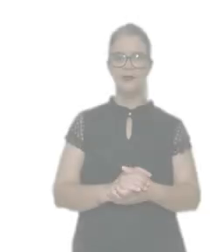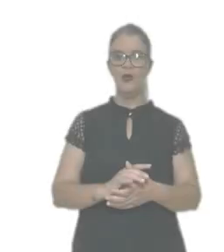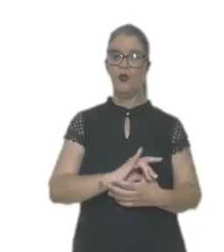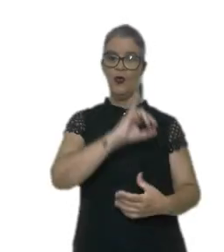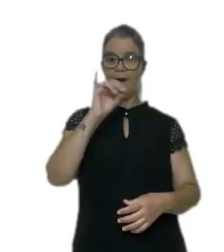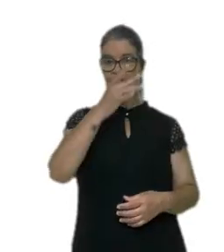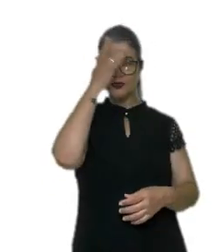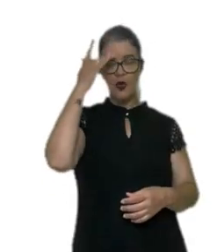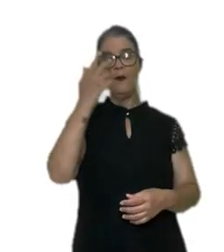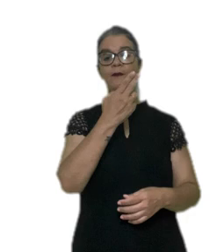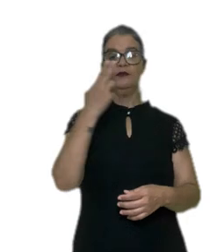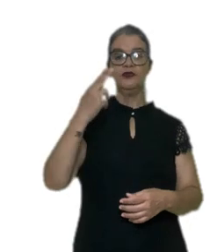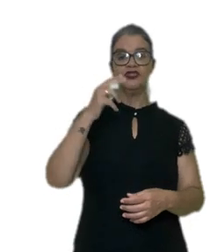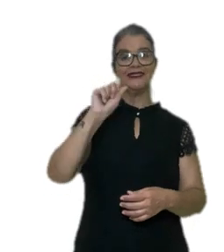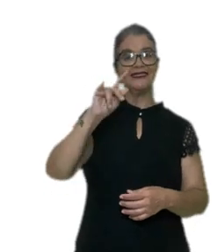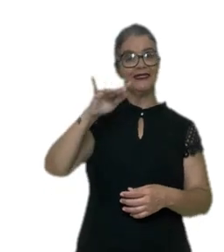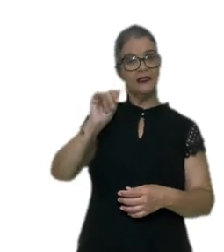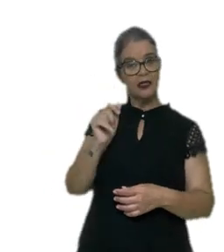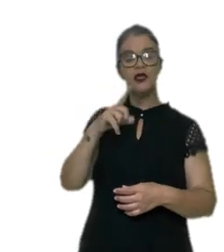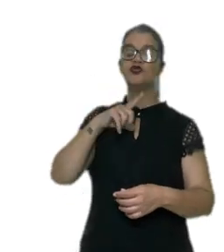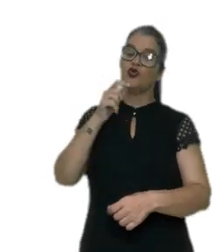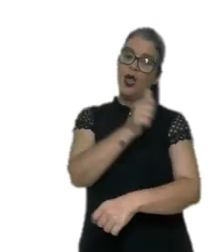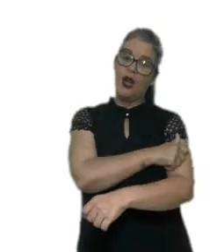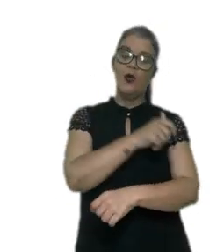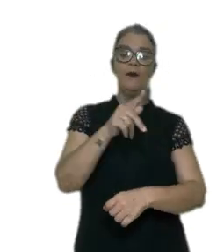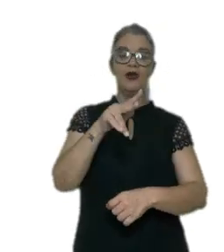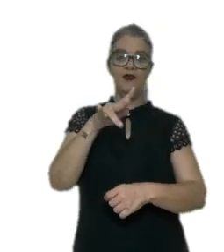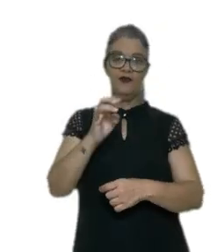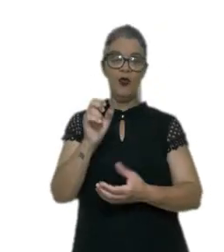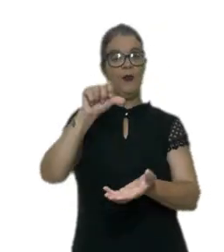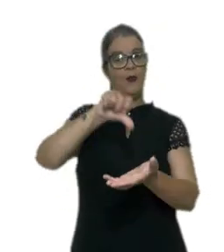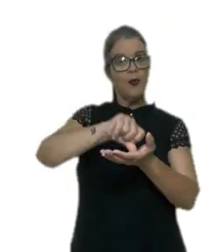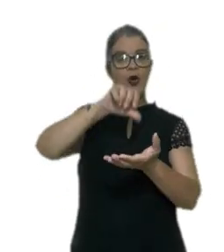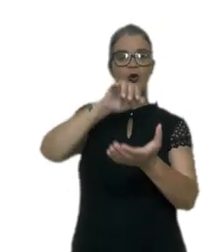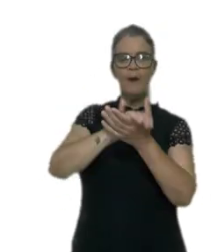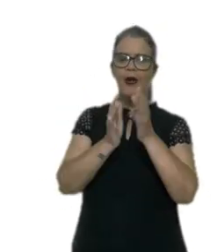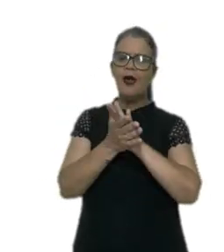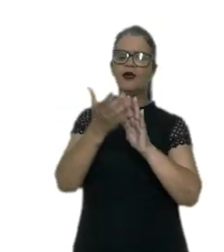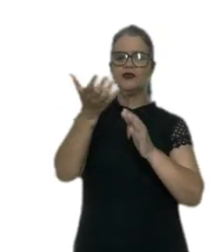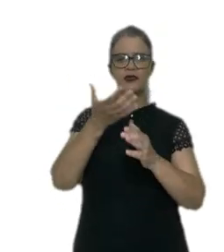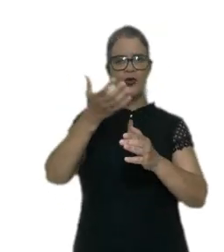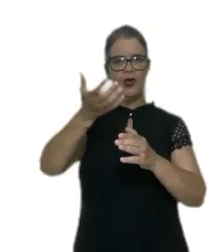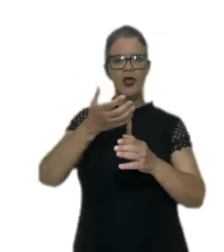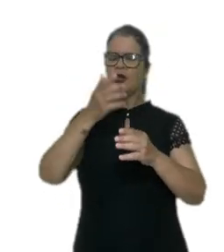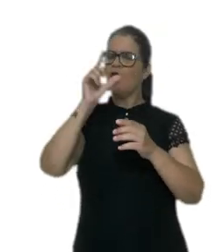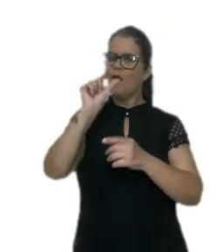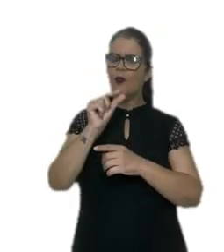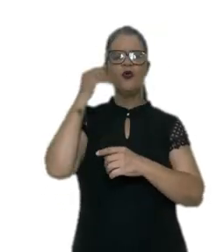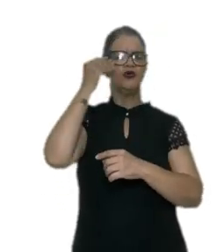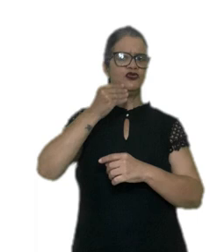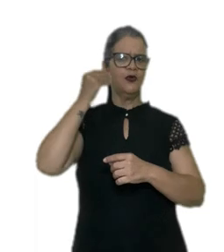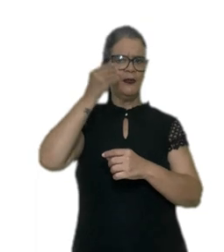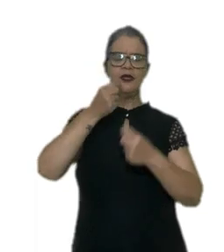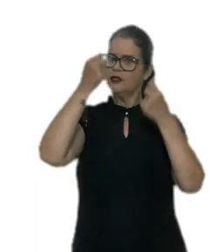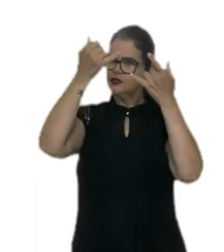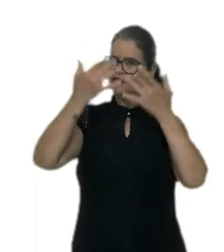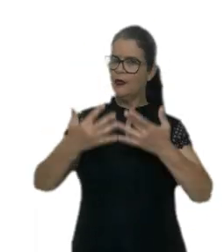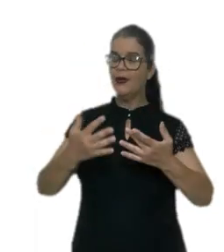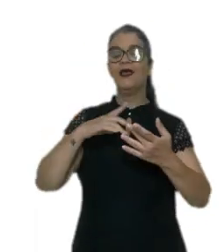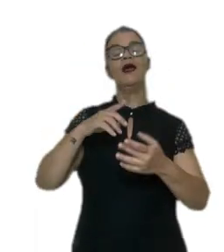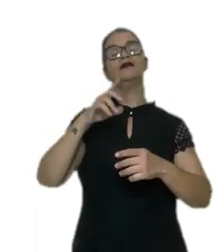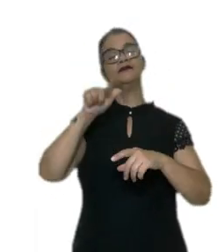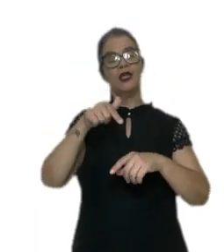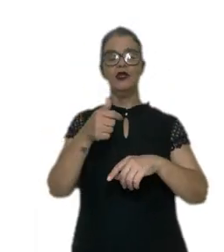Olá pessoal me chamo Samela Sou aluna do prev Paulo Barreiros e queria falar um pouco da minha experiência sendo